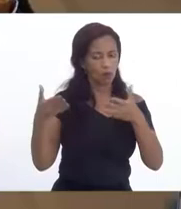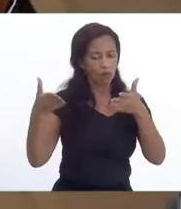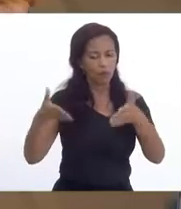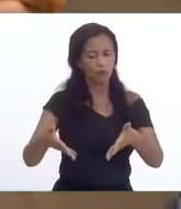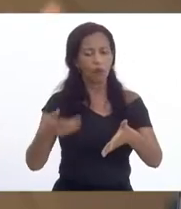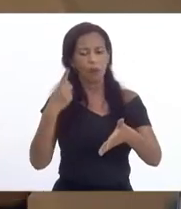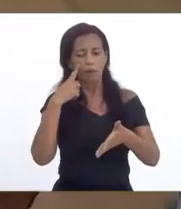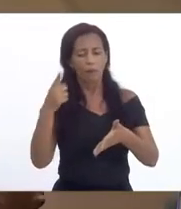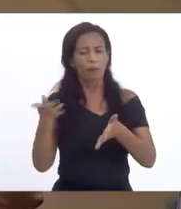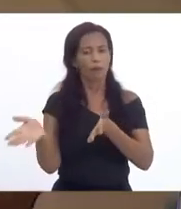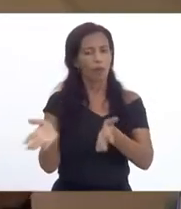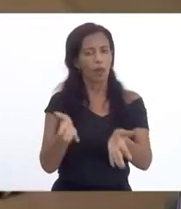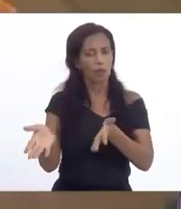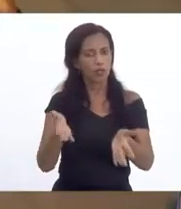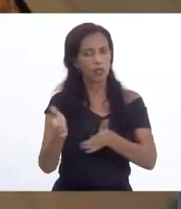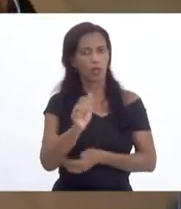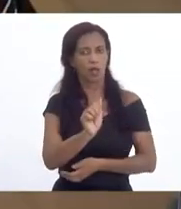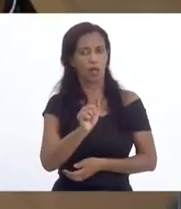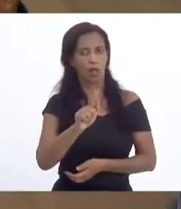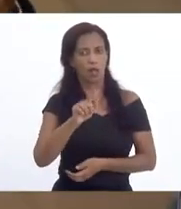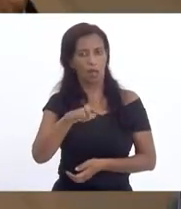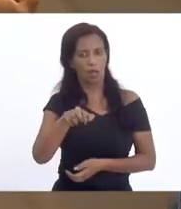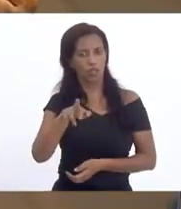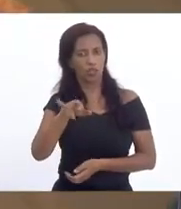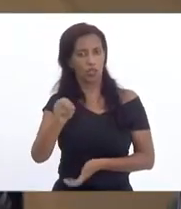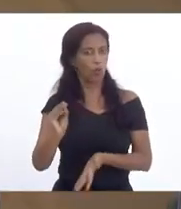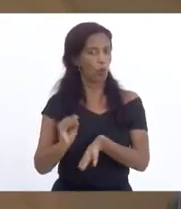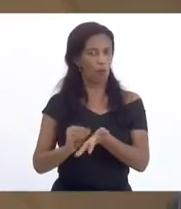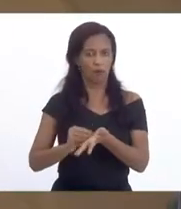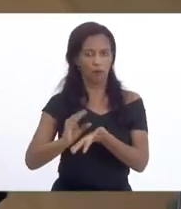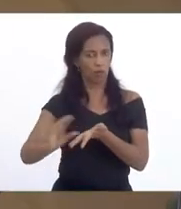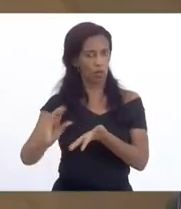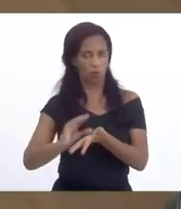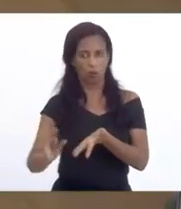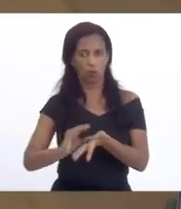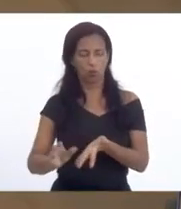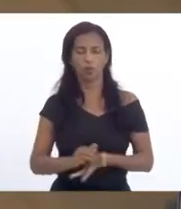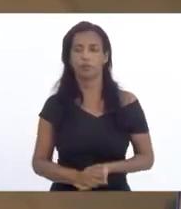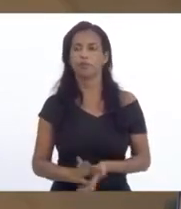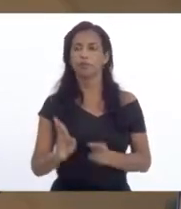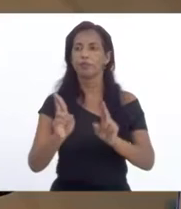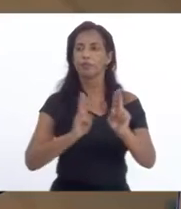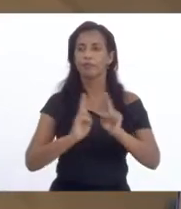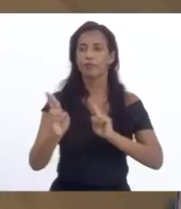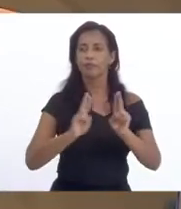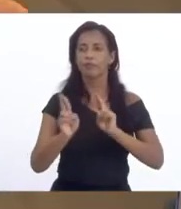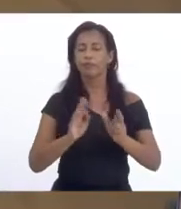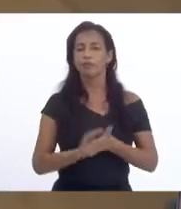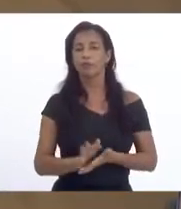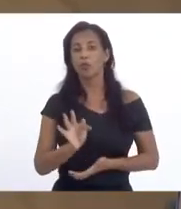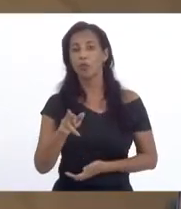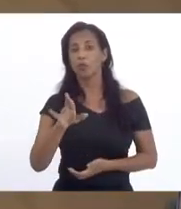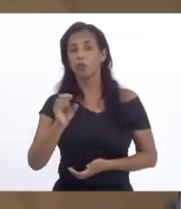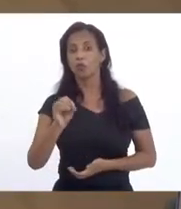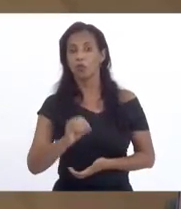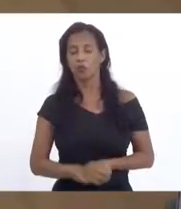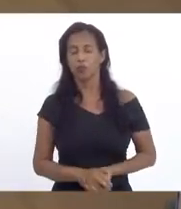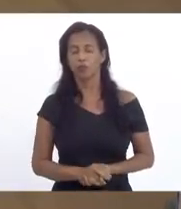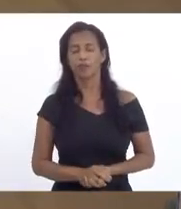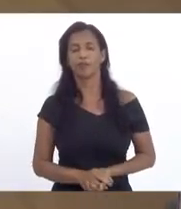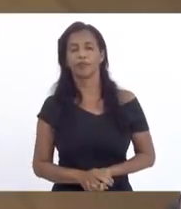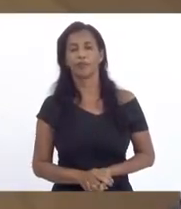possa dar mais agilidade à AGRIO, porque não vai faltar recursos. Em relação à questão do fundo,